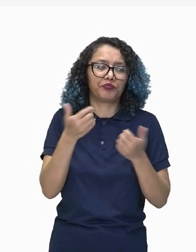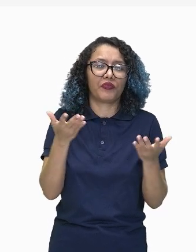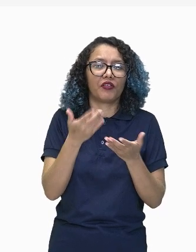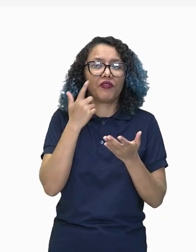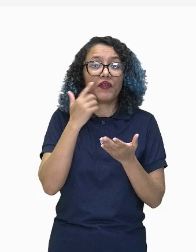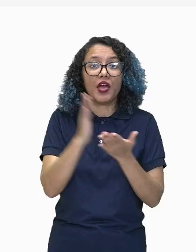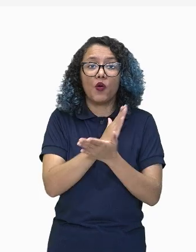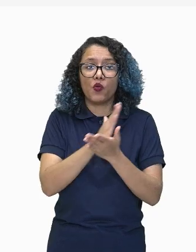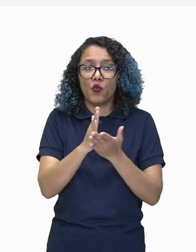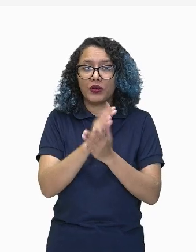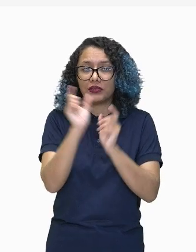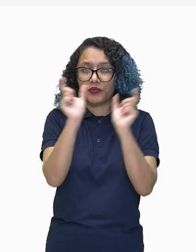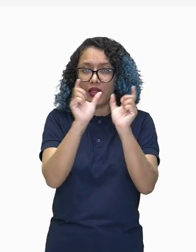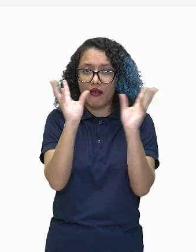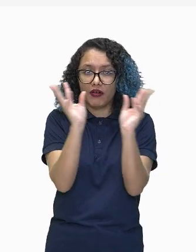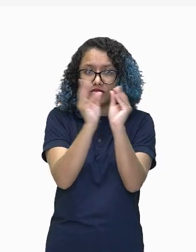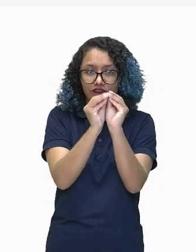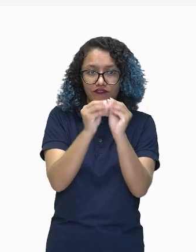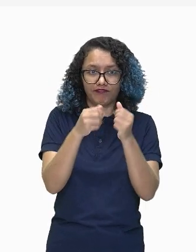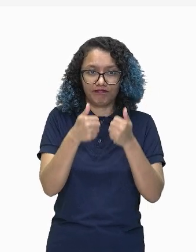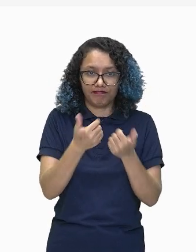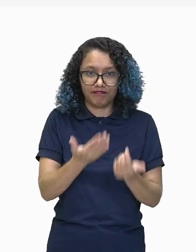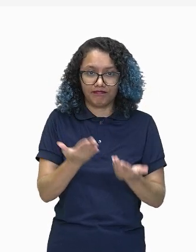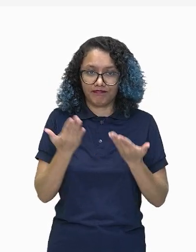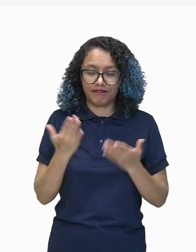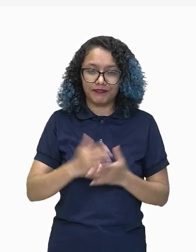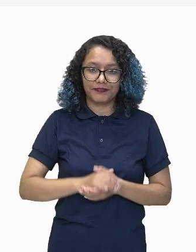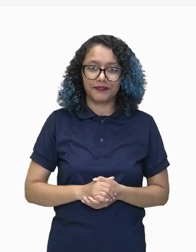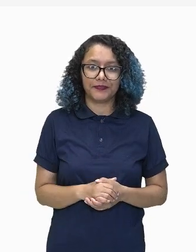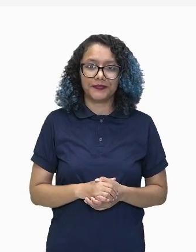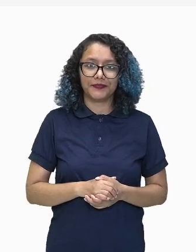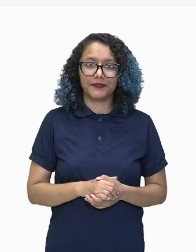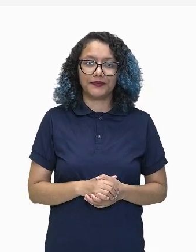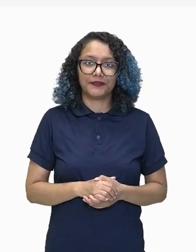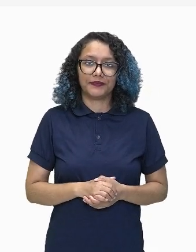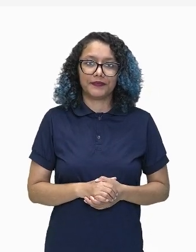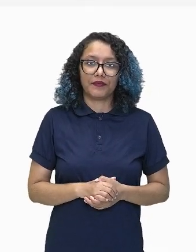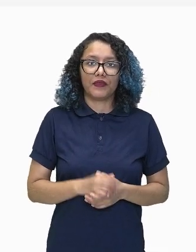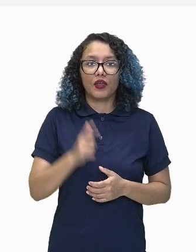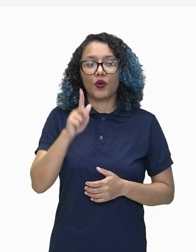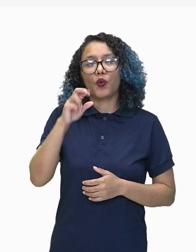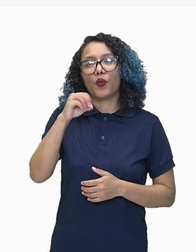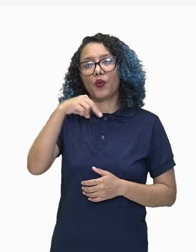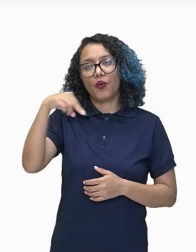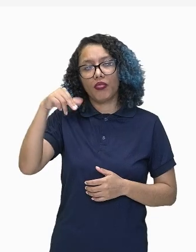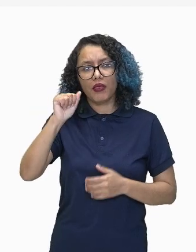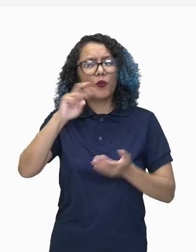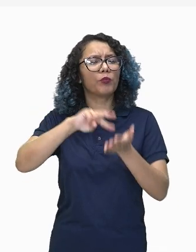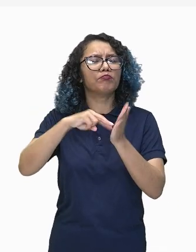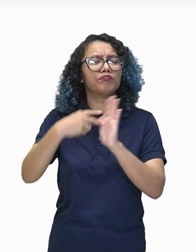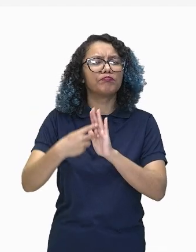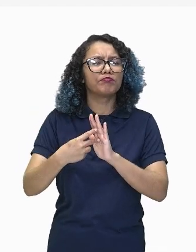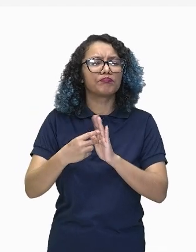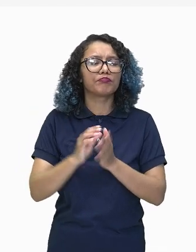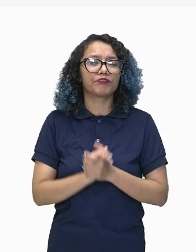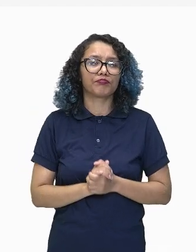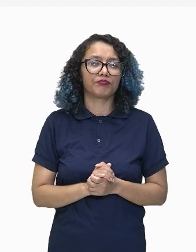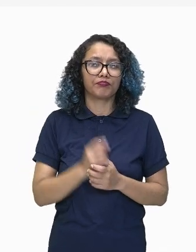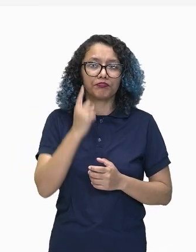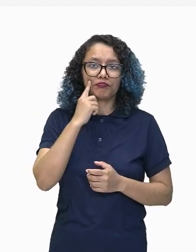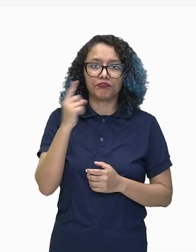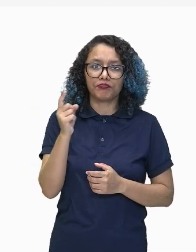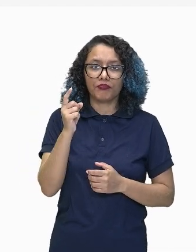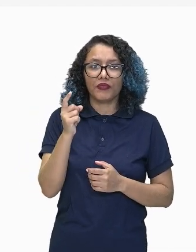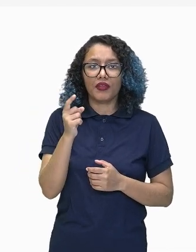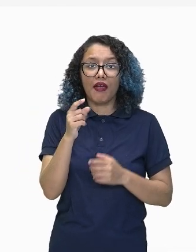contractions, algumas palavras contraídas aqui. Então, por exemplo, você tem o gonna, que significa going to, né,